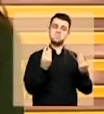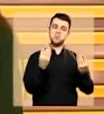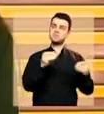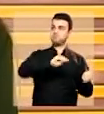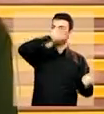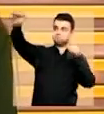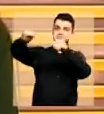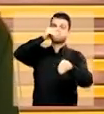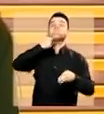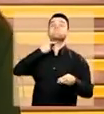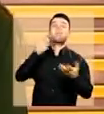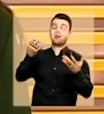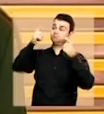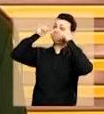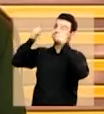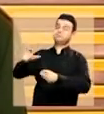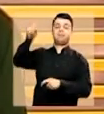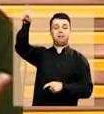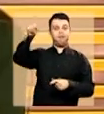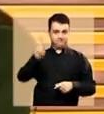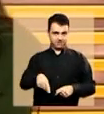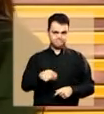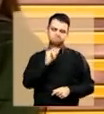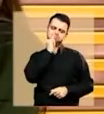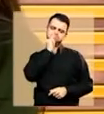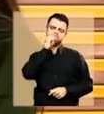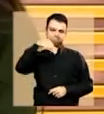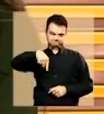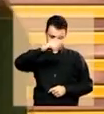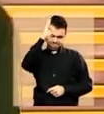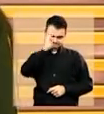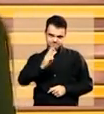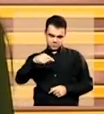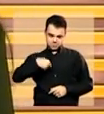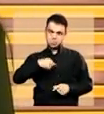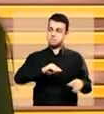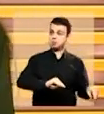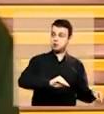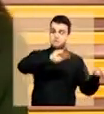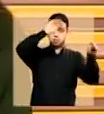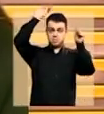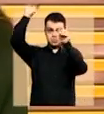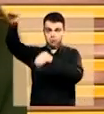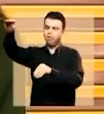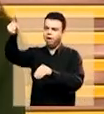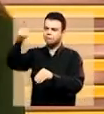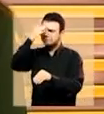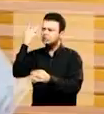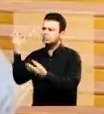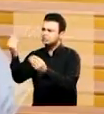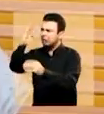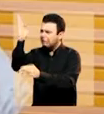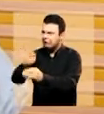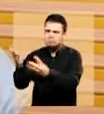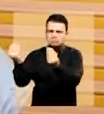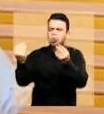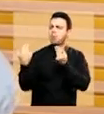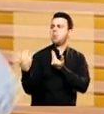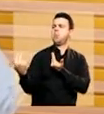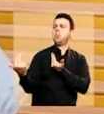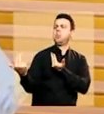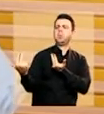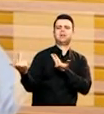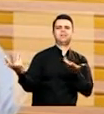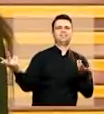que procurar, né, é você sair daqui para estudar lá fora, para ir para uma sala com muitos brasileiros, isso vai te atrapalhar. Brasileiro